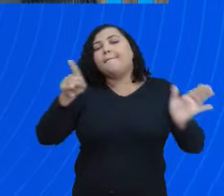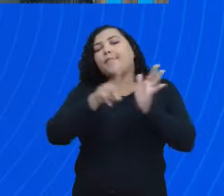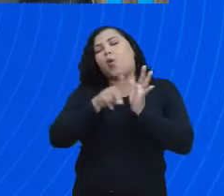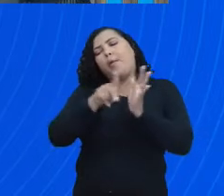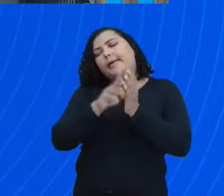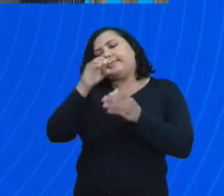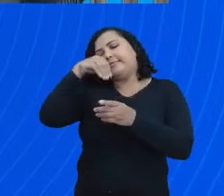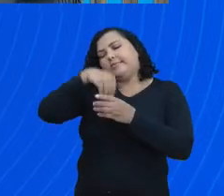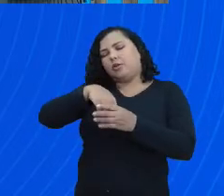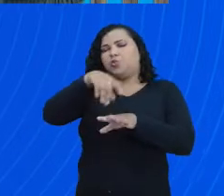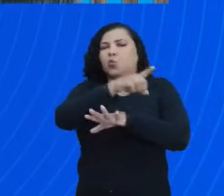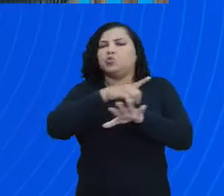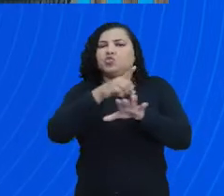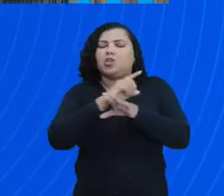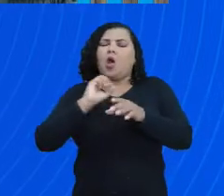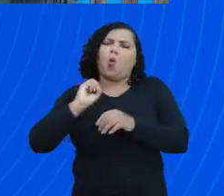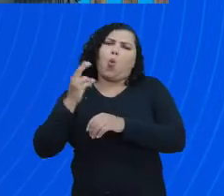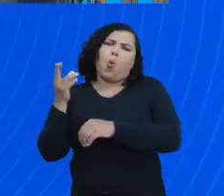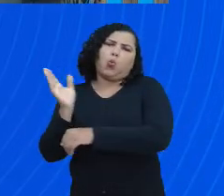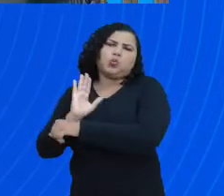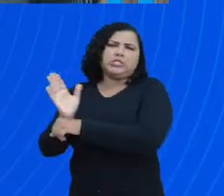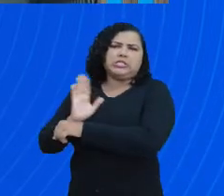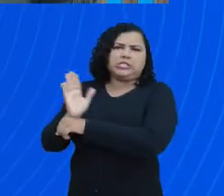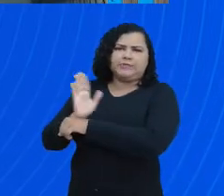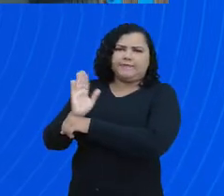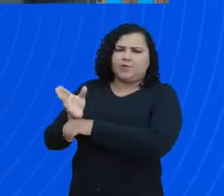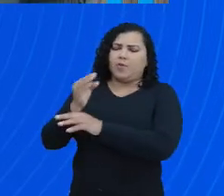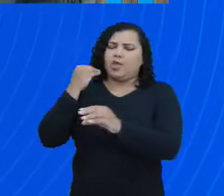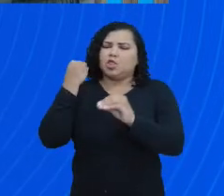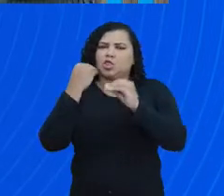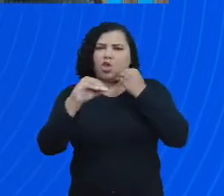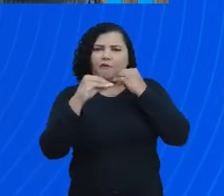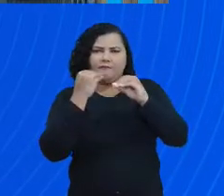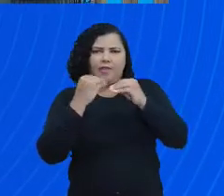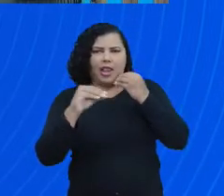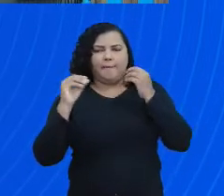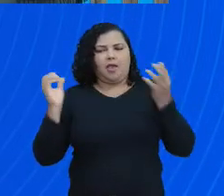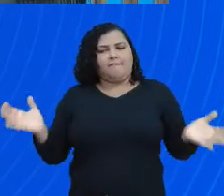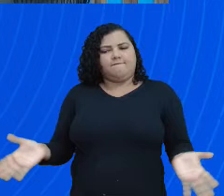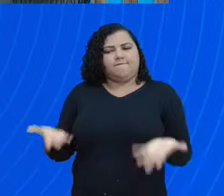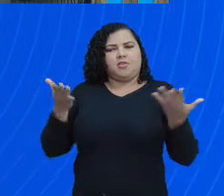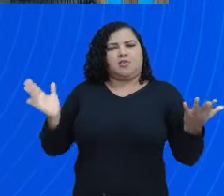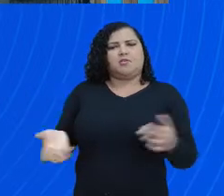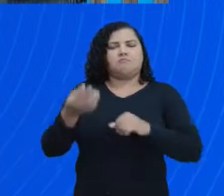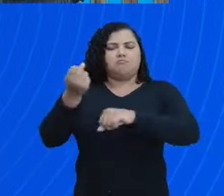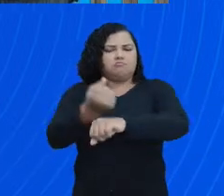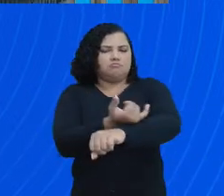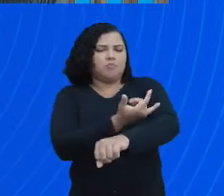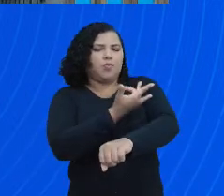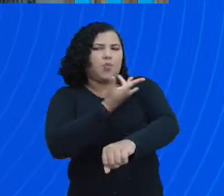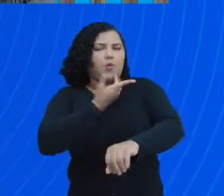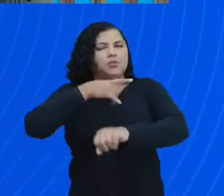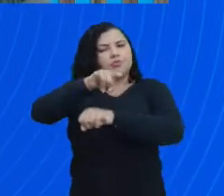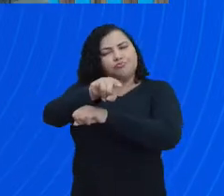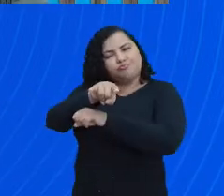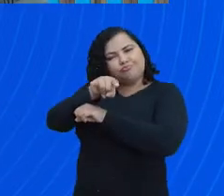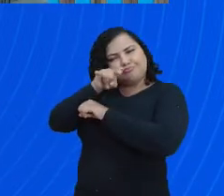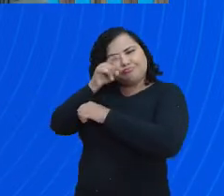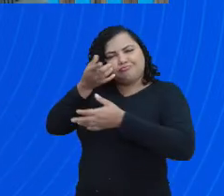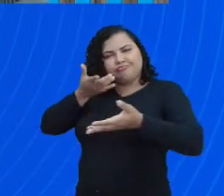digital, uma cena, um filme, um jogo, mas para criar emoção, para envolver, né? Então,